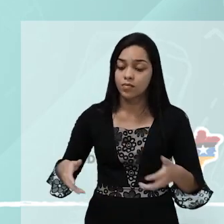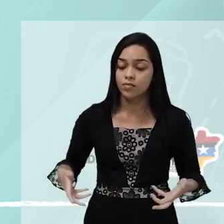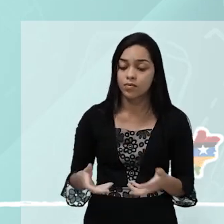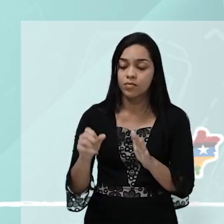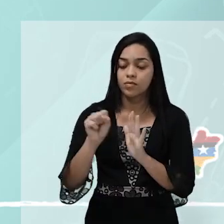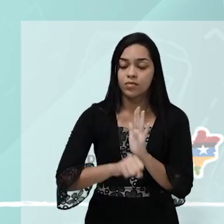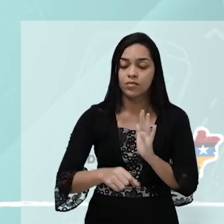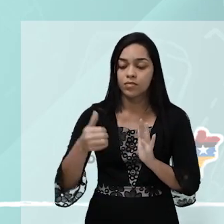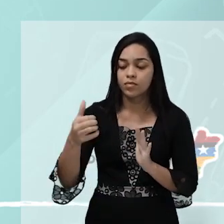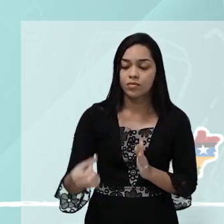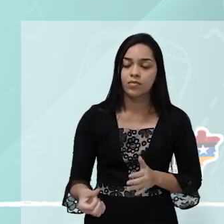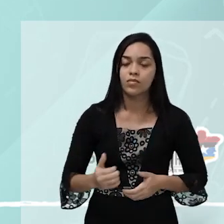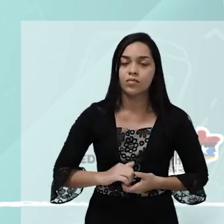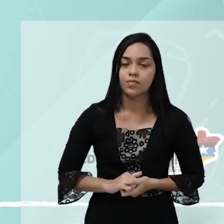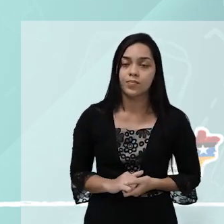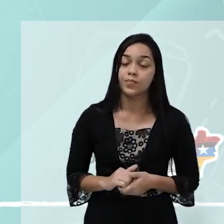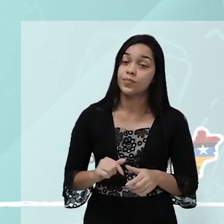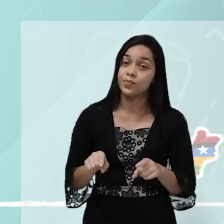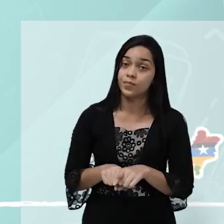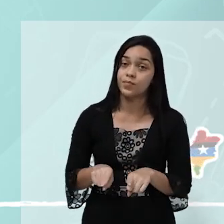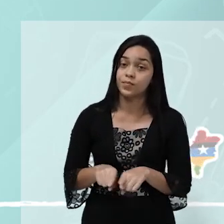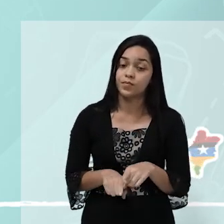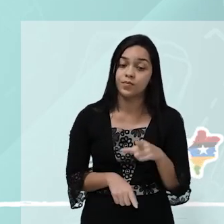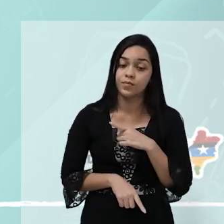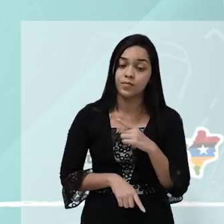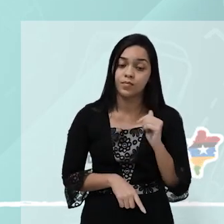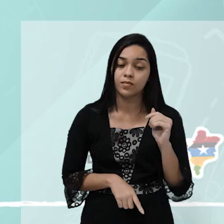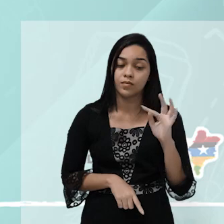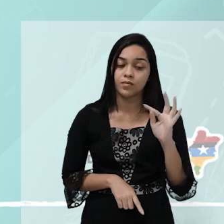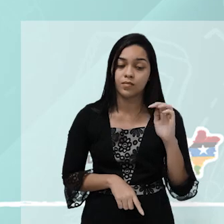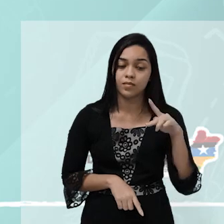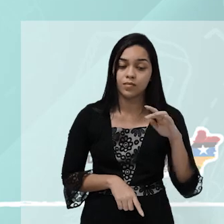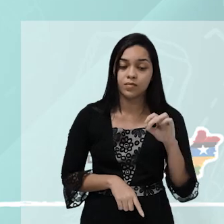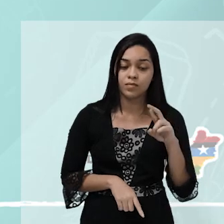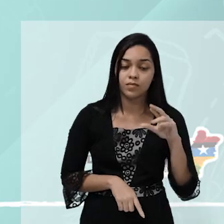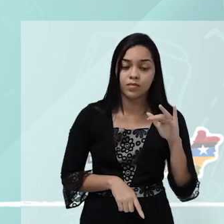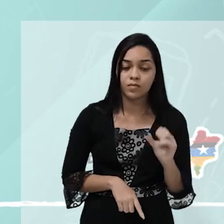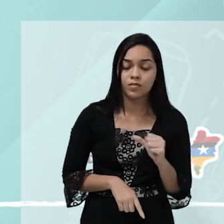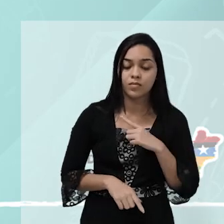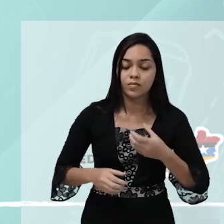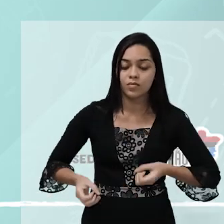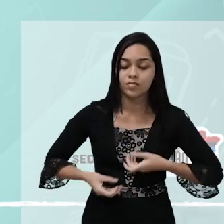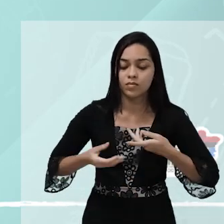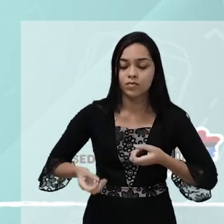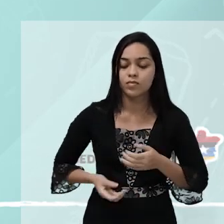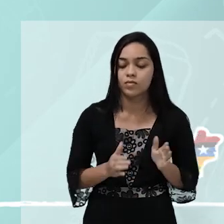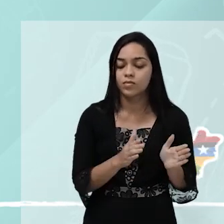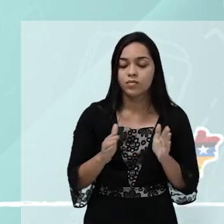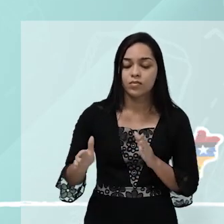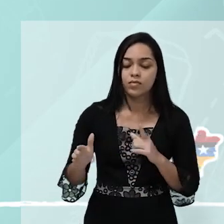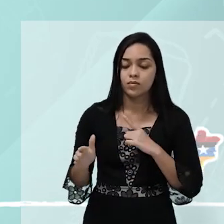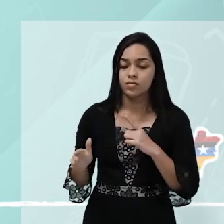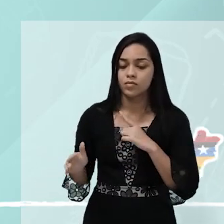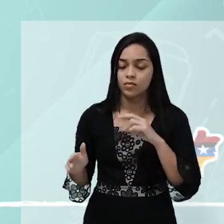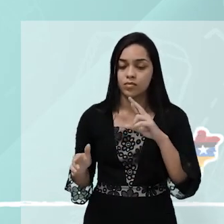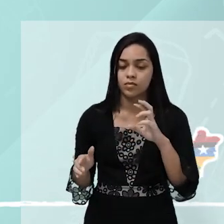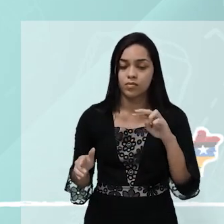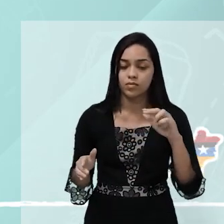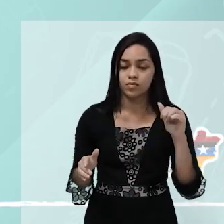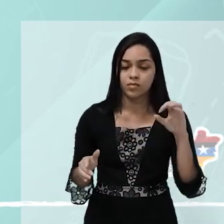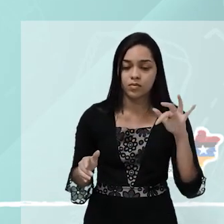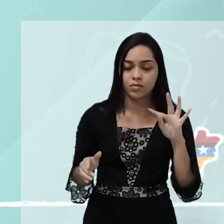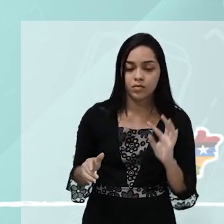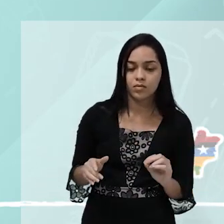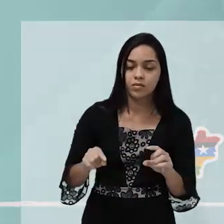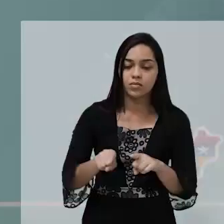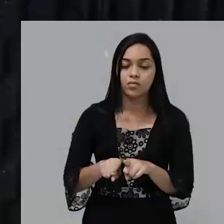século XVI e tornaram-se atemporais, sendo produzidos durante o período de vigor do Renascimento. Essas